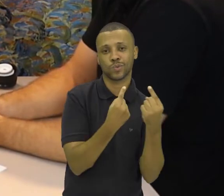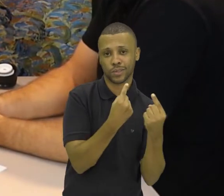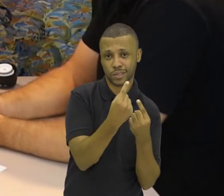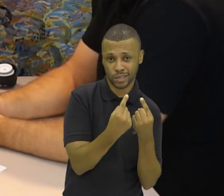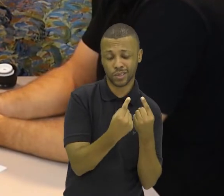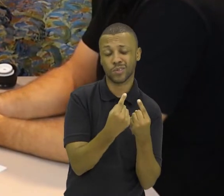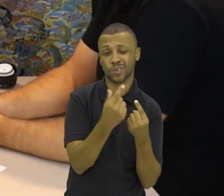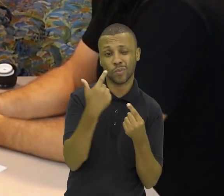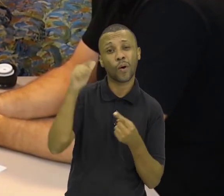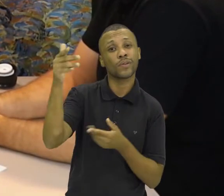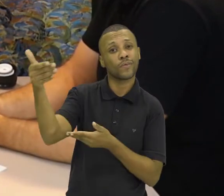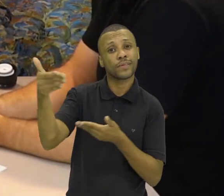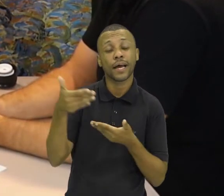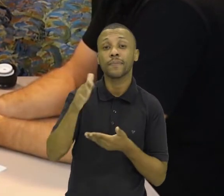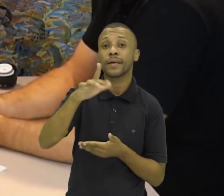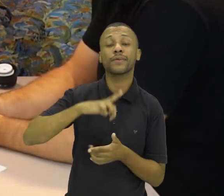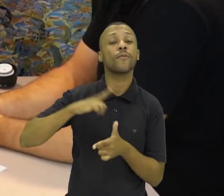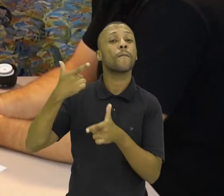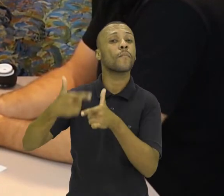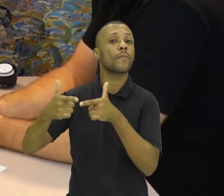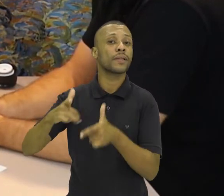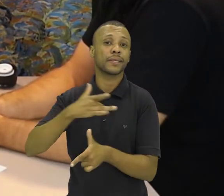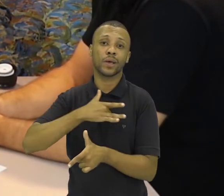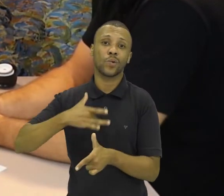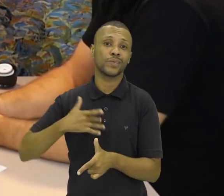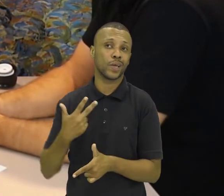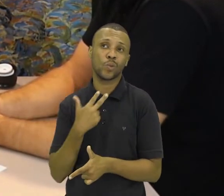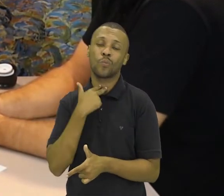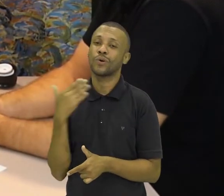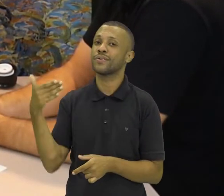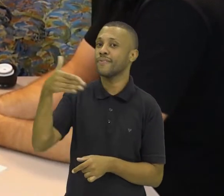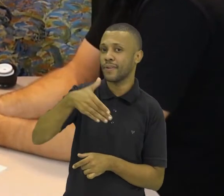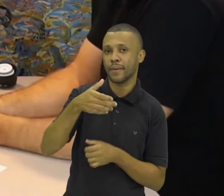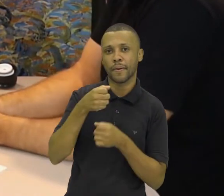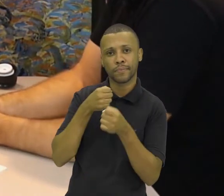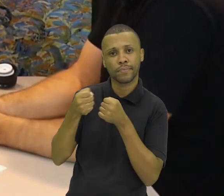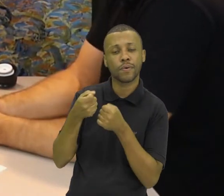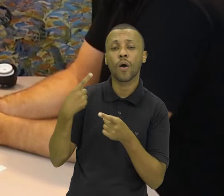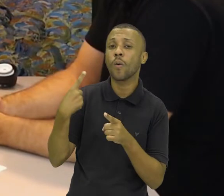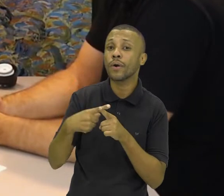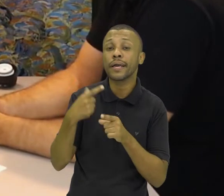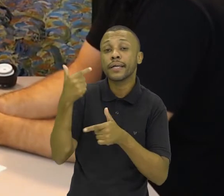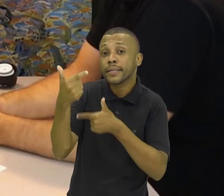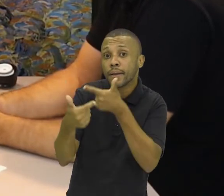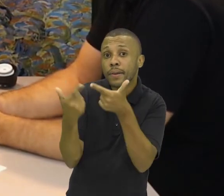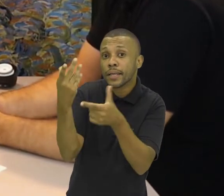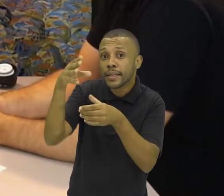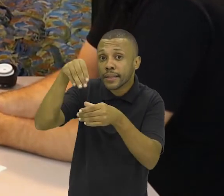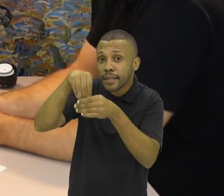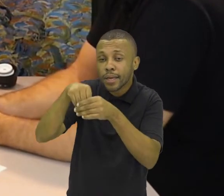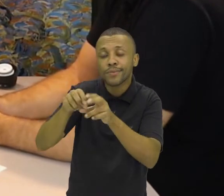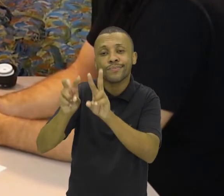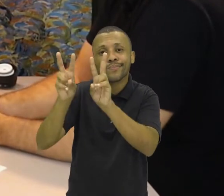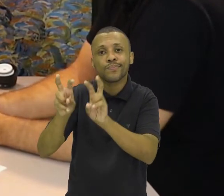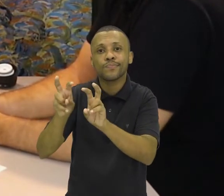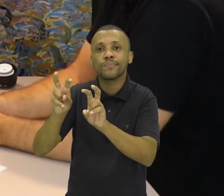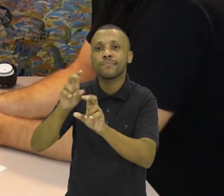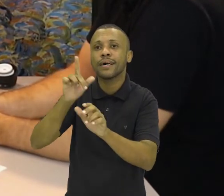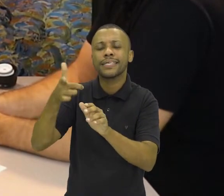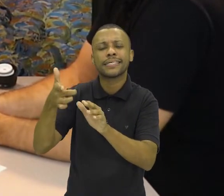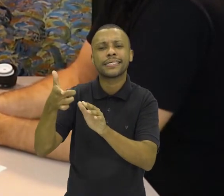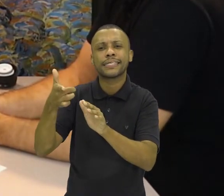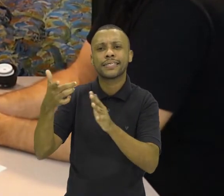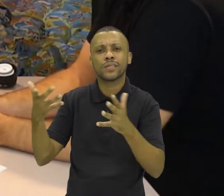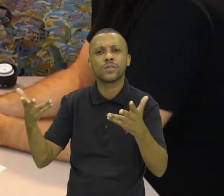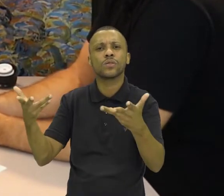podido vir, ela teve um problema de saúde e acabou não vindo, tá? Mas, porque trabalhar com a matéria mais nobre